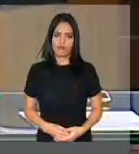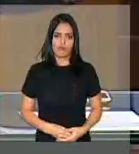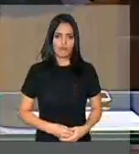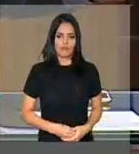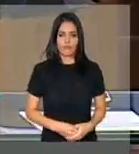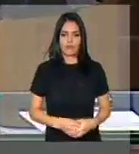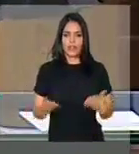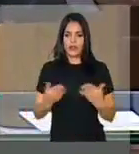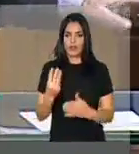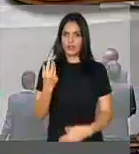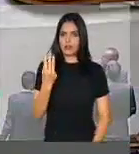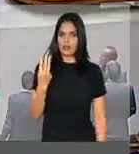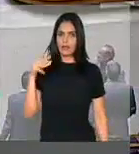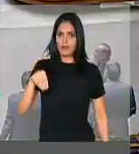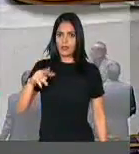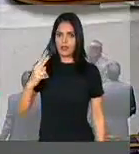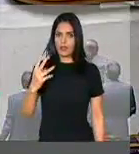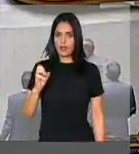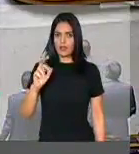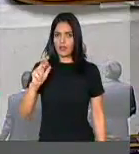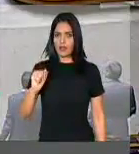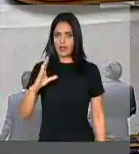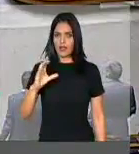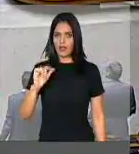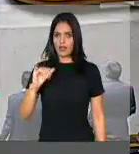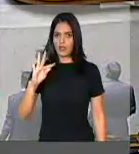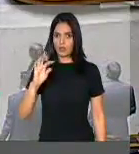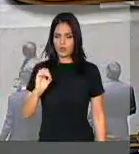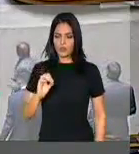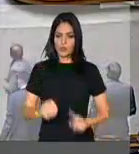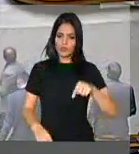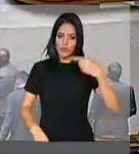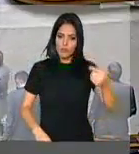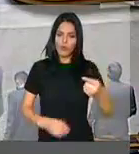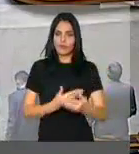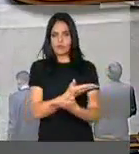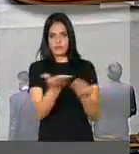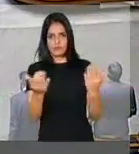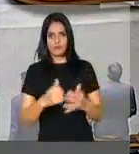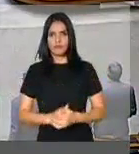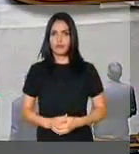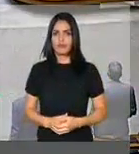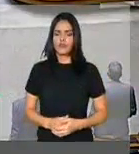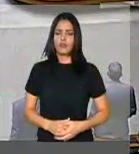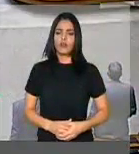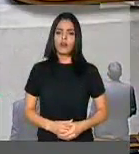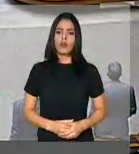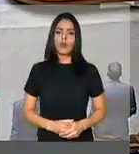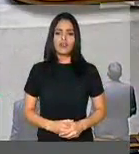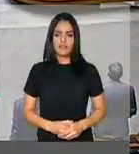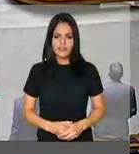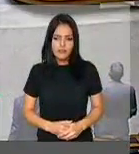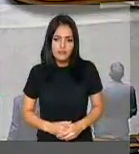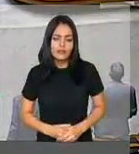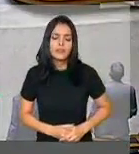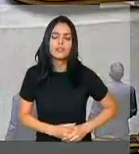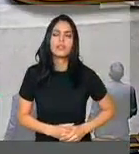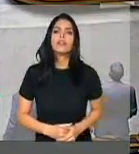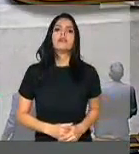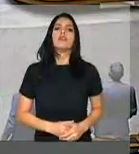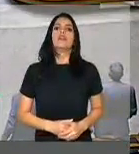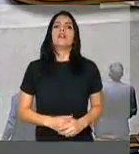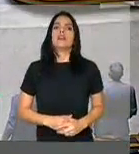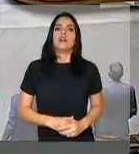Eu vou dar 3 minutos para o Heráclito e depois eu pego vocês, tá? 3 minutos, deputado. Agradeço a Vossa Excelência, senhor presidente.